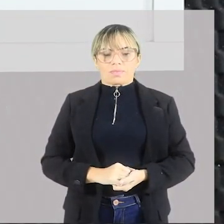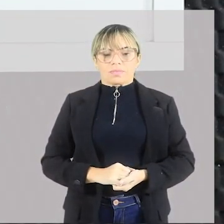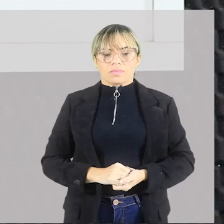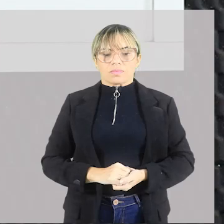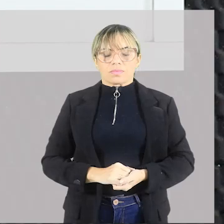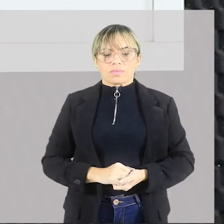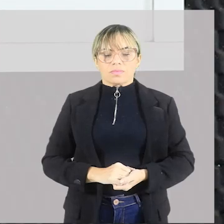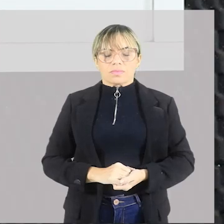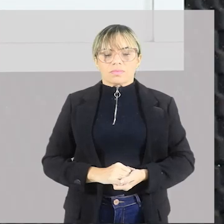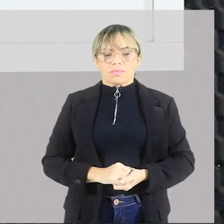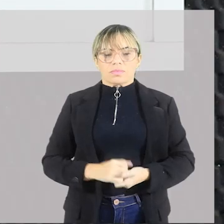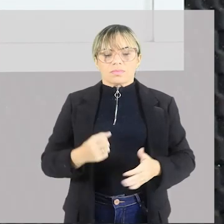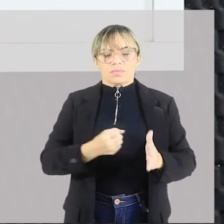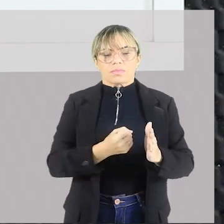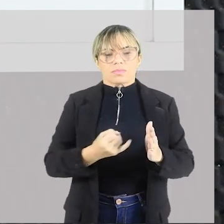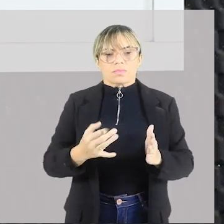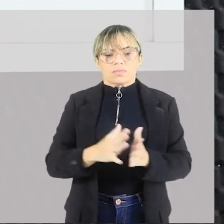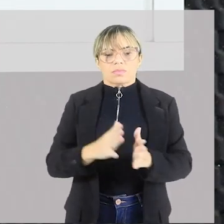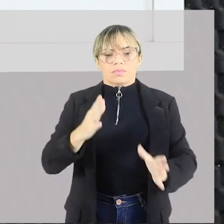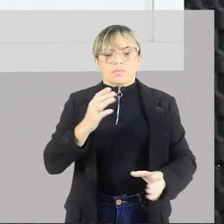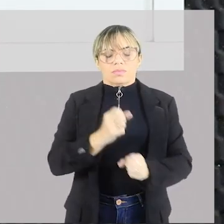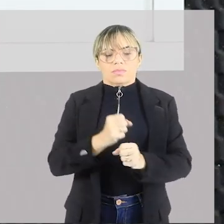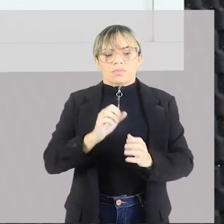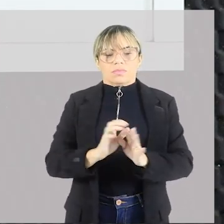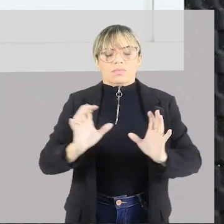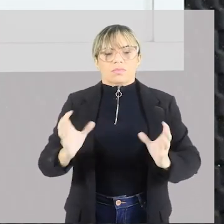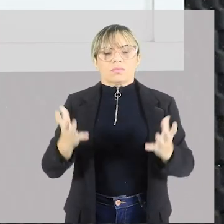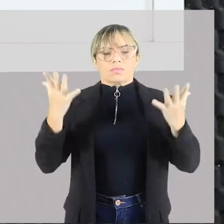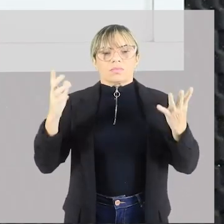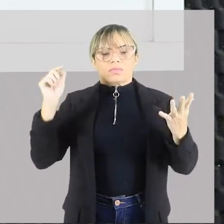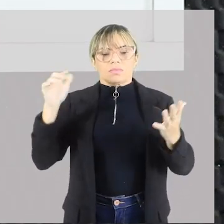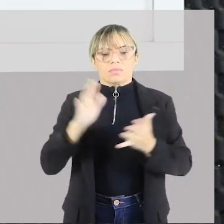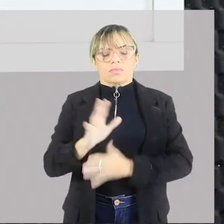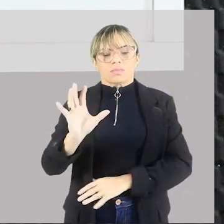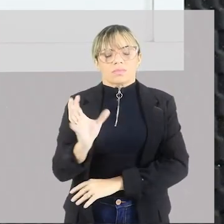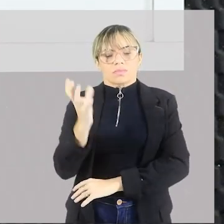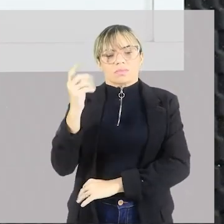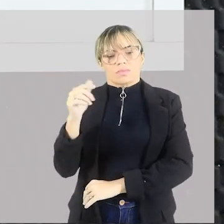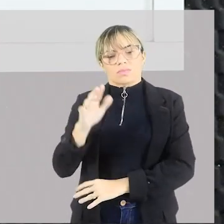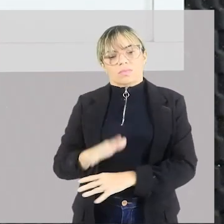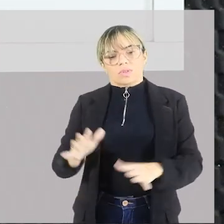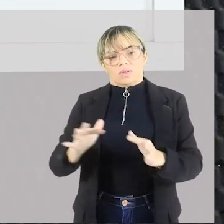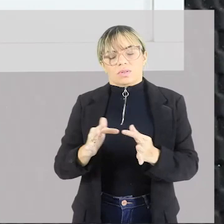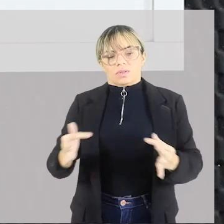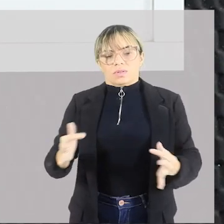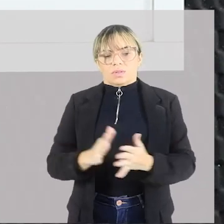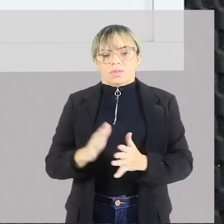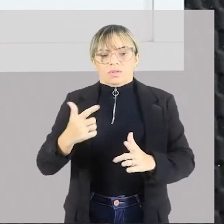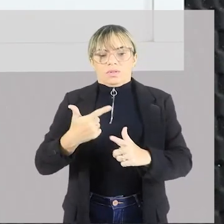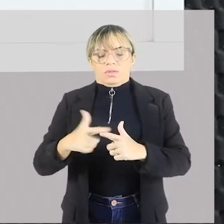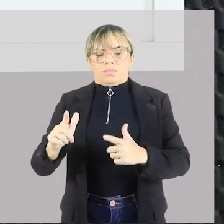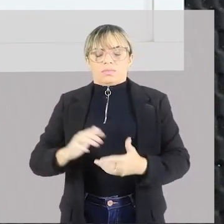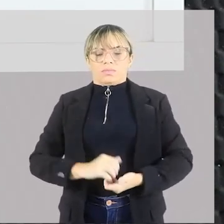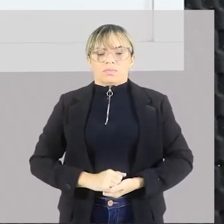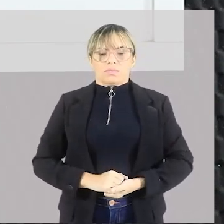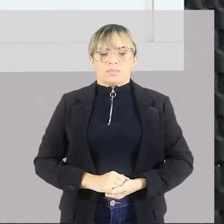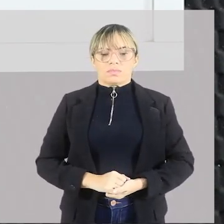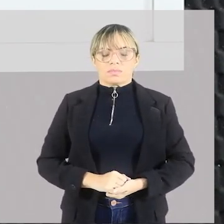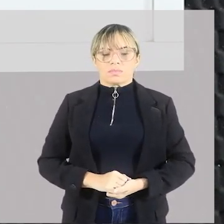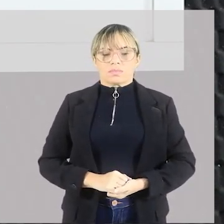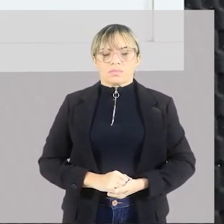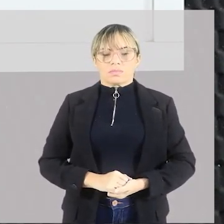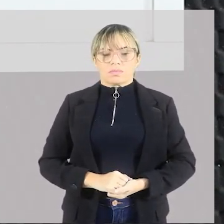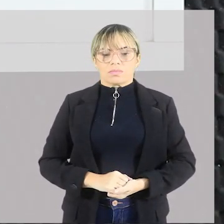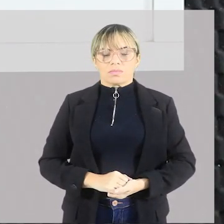evento acontecer probabilidade de um evento acontecer você vai simplesmente ó dividir